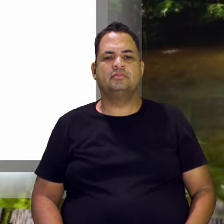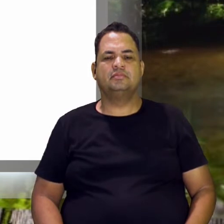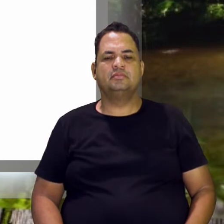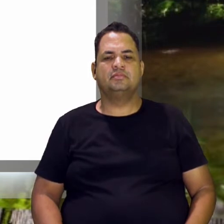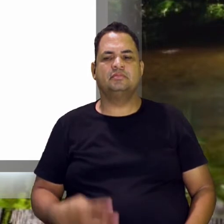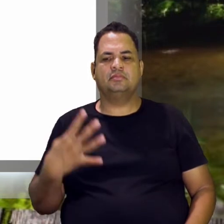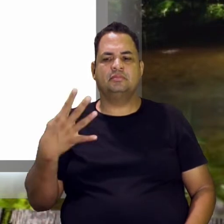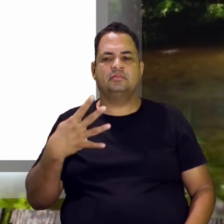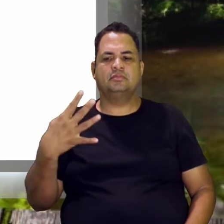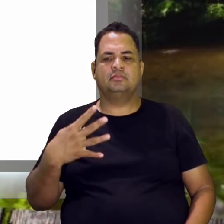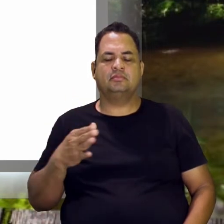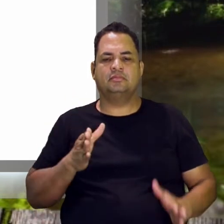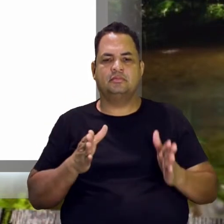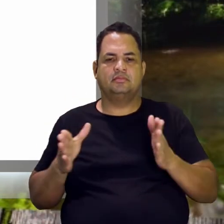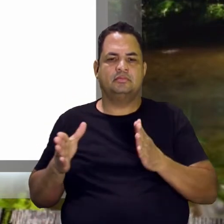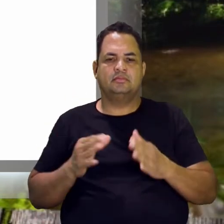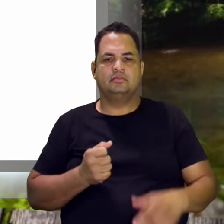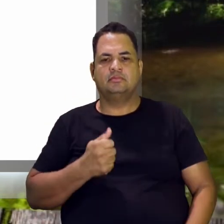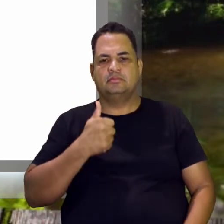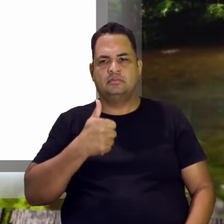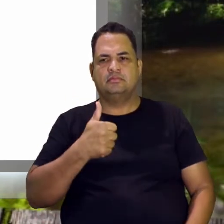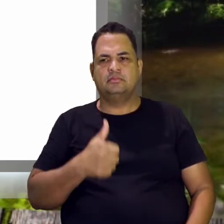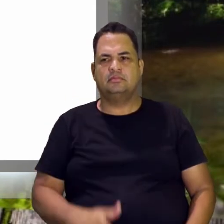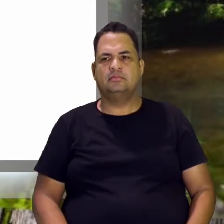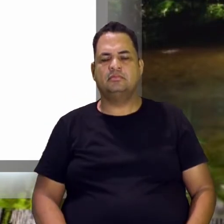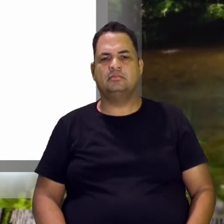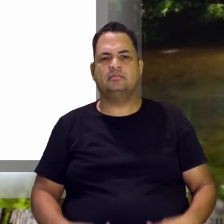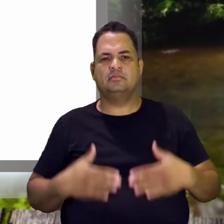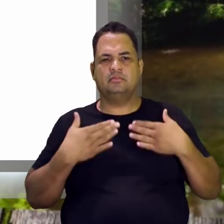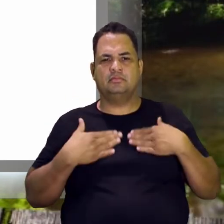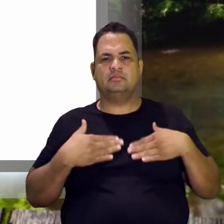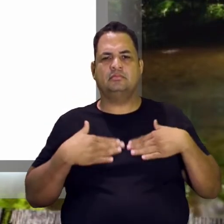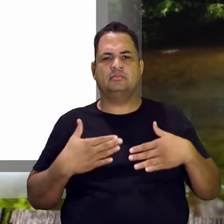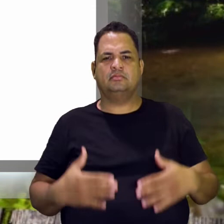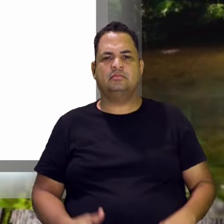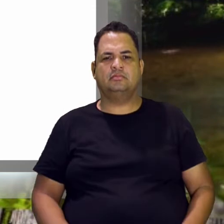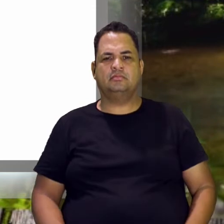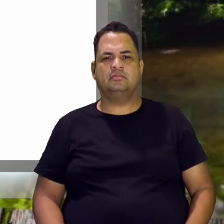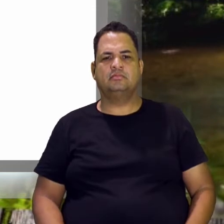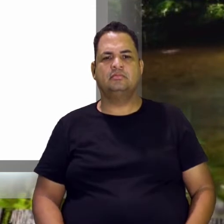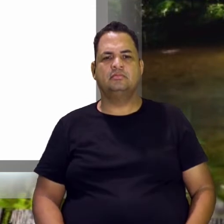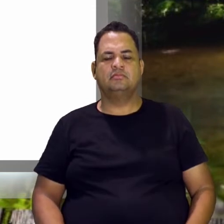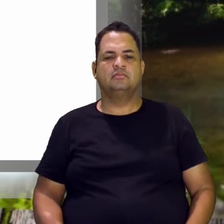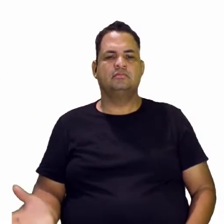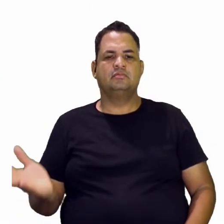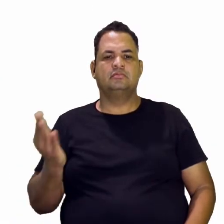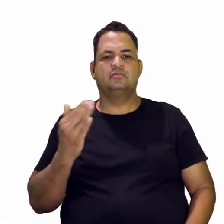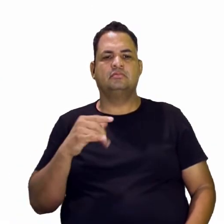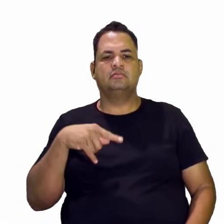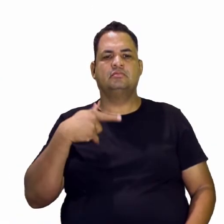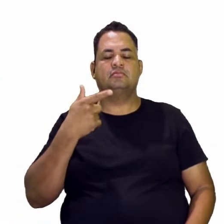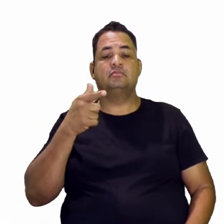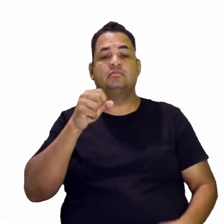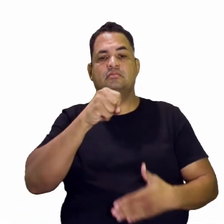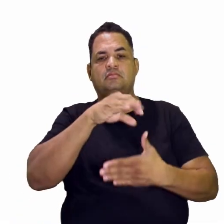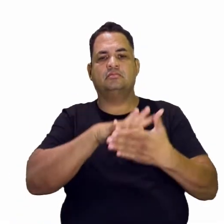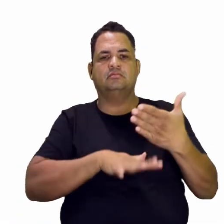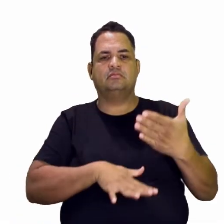Aqui, ó, quaternário. Tudo bem? Tranquilinho? Então, vamos para a nossa próxima questão.